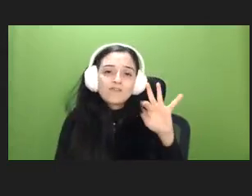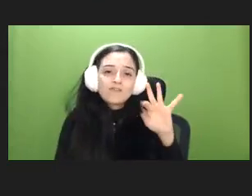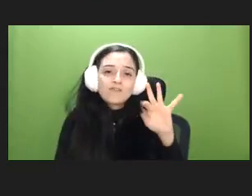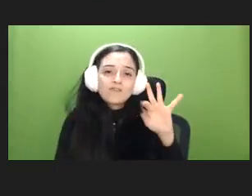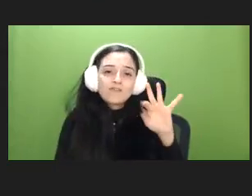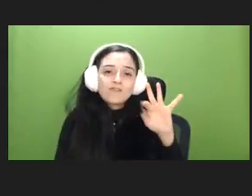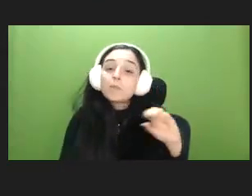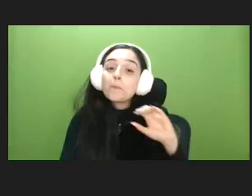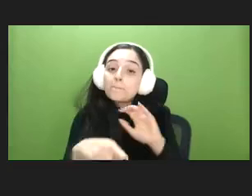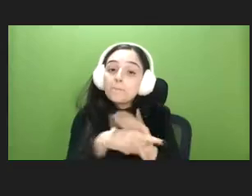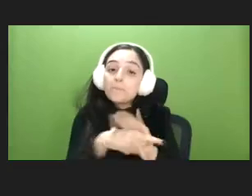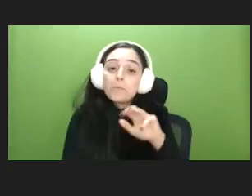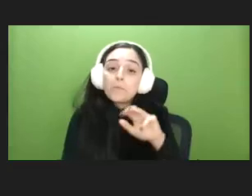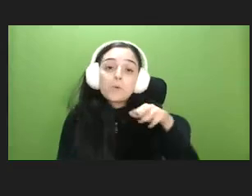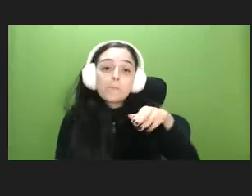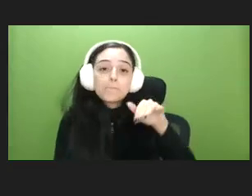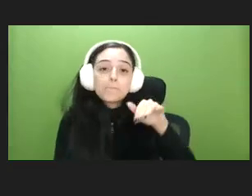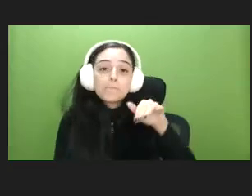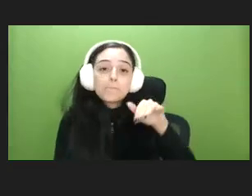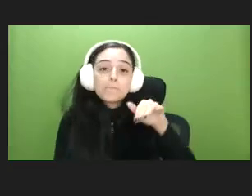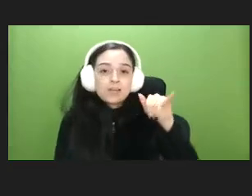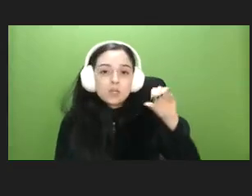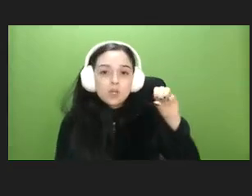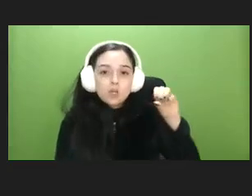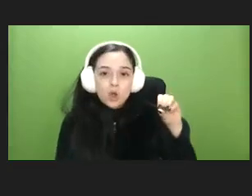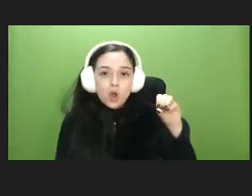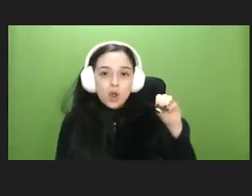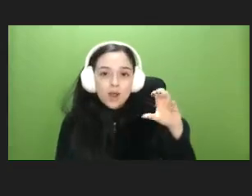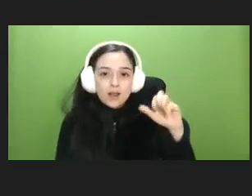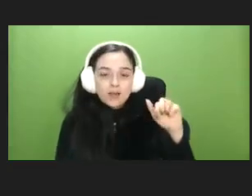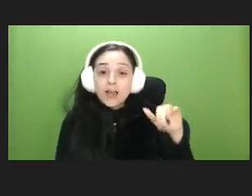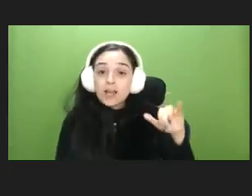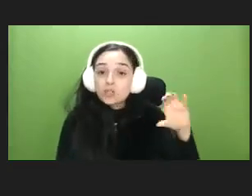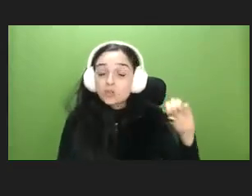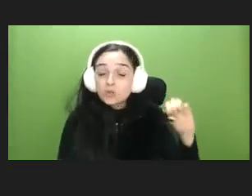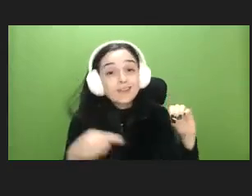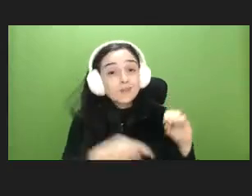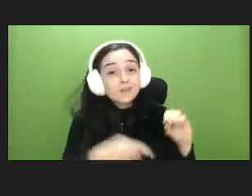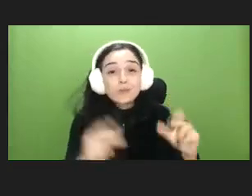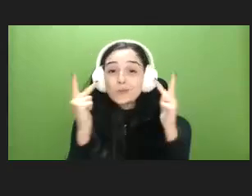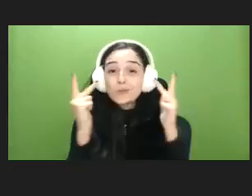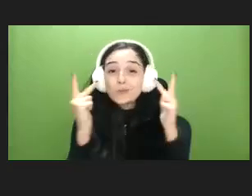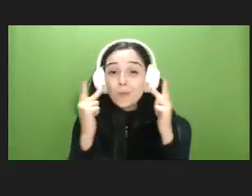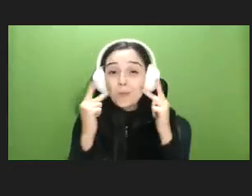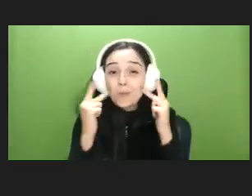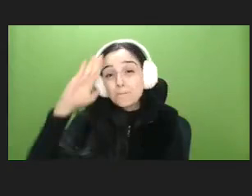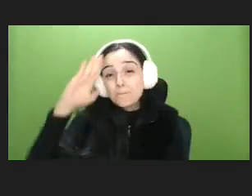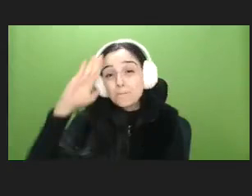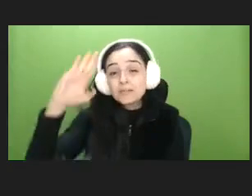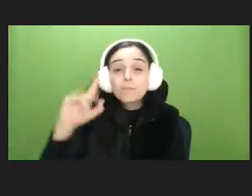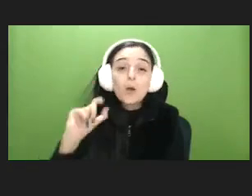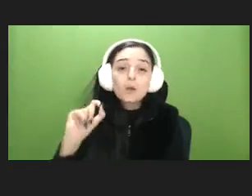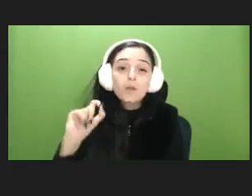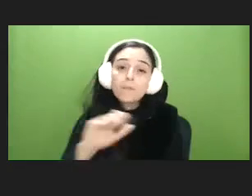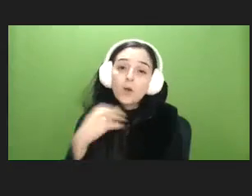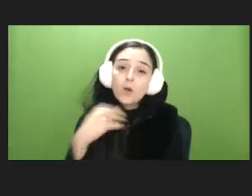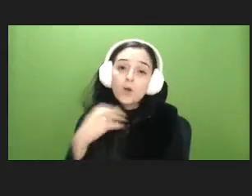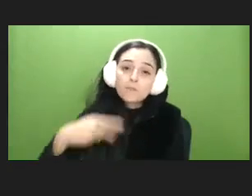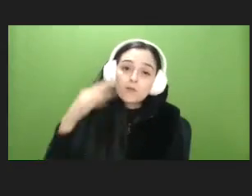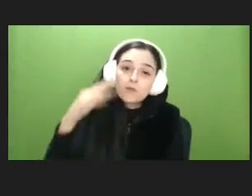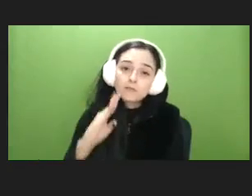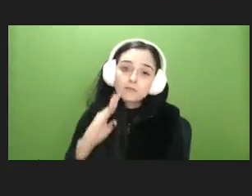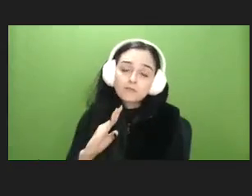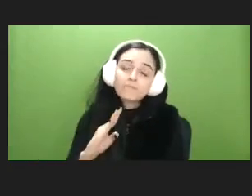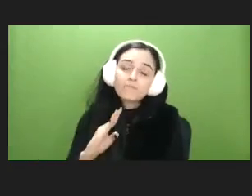das causas mais comuns de morte da população no Brasil e ocorre quando